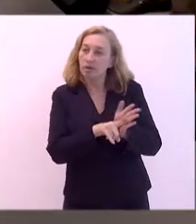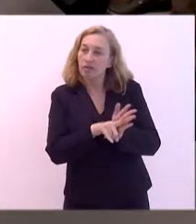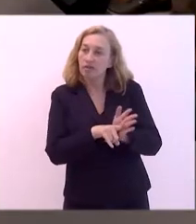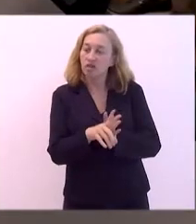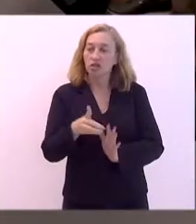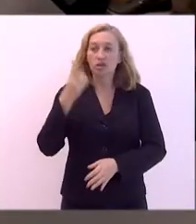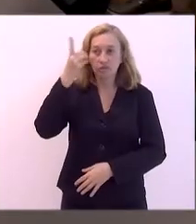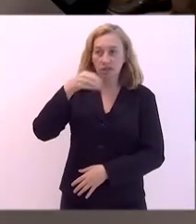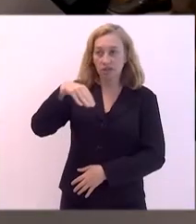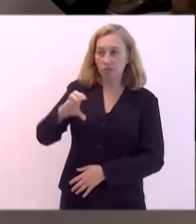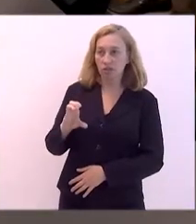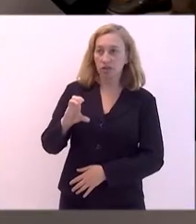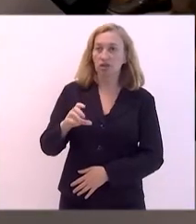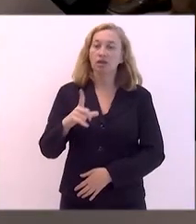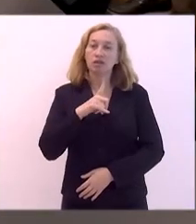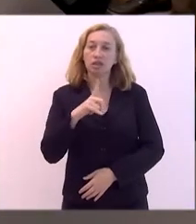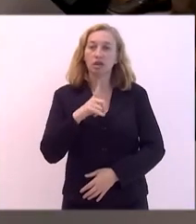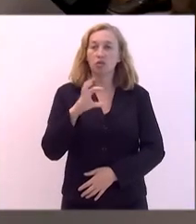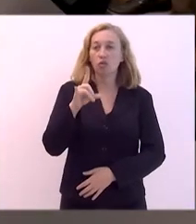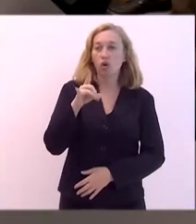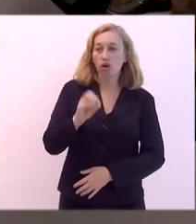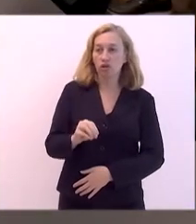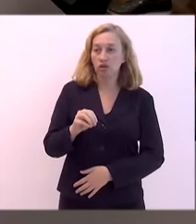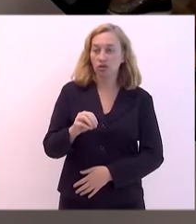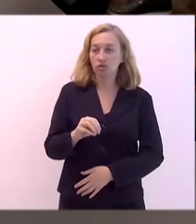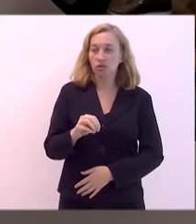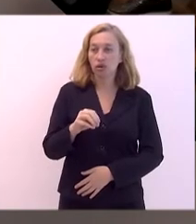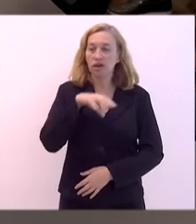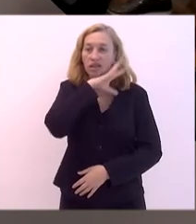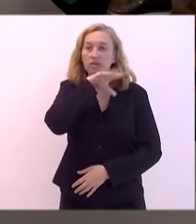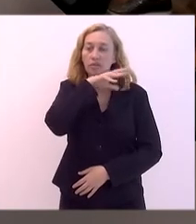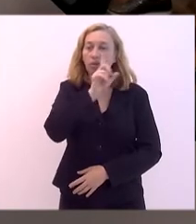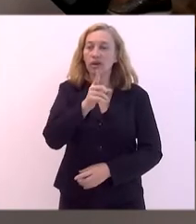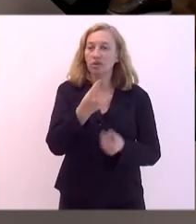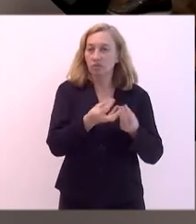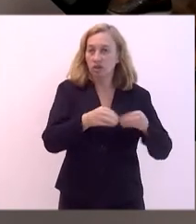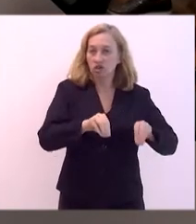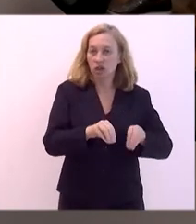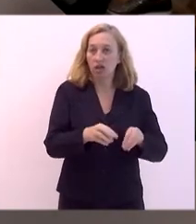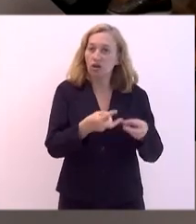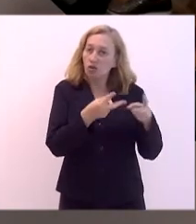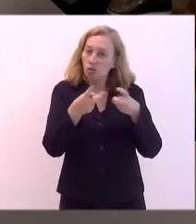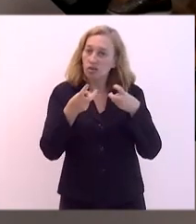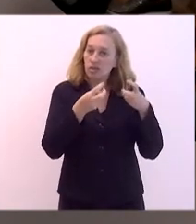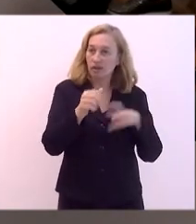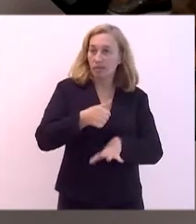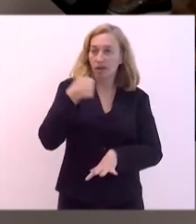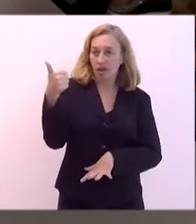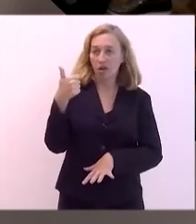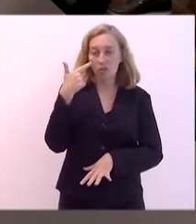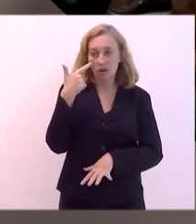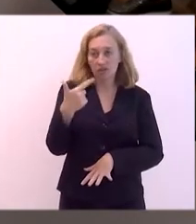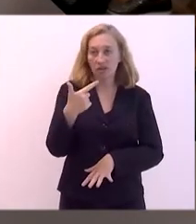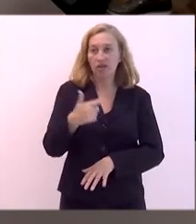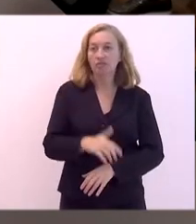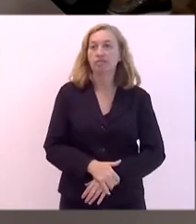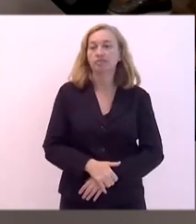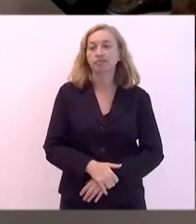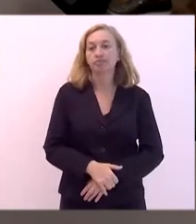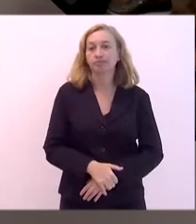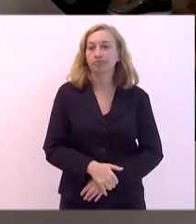Como tem o Código de Defesa Animal... E para não prejudicar, eu vou tentar fazer aquilo que normalmente a gente faz,